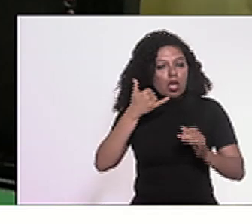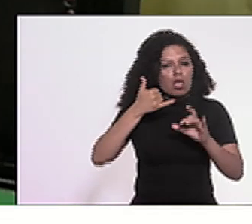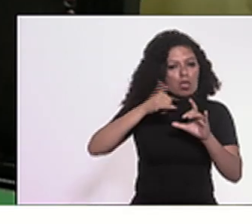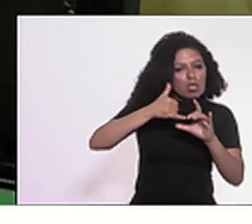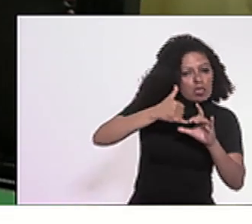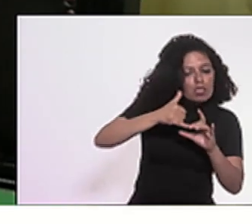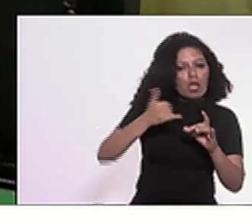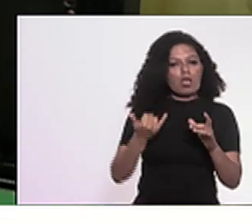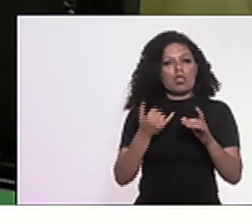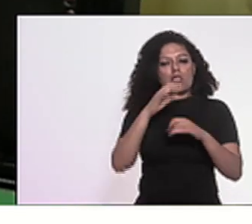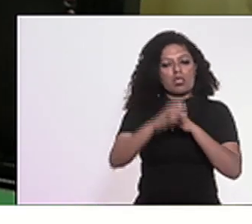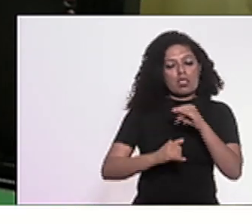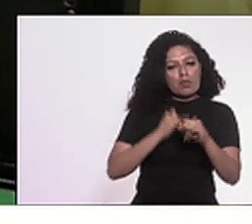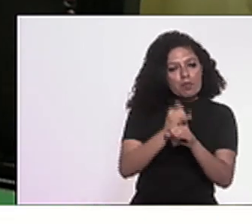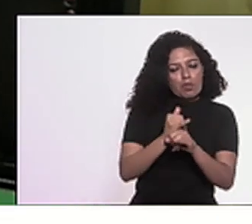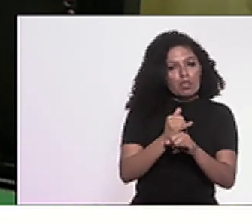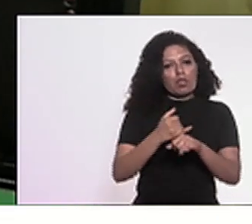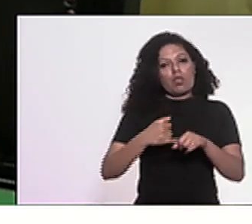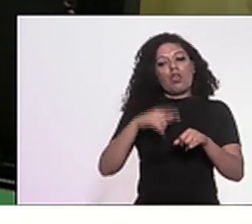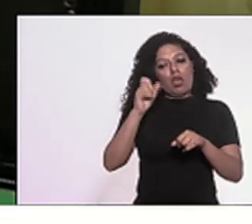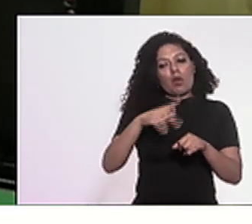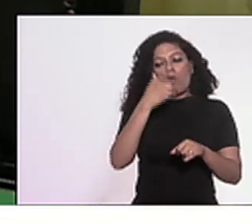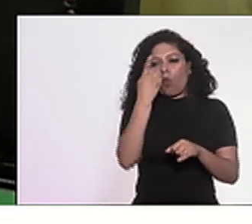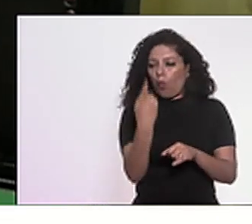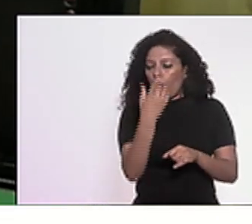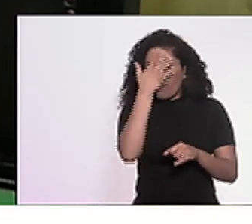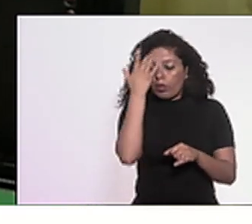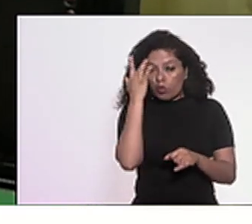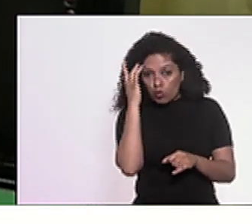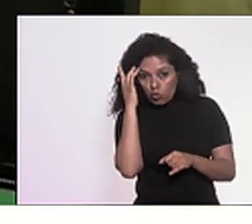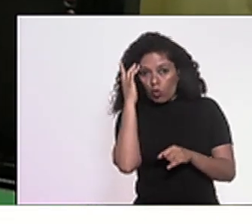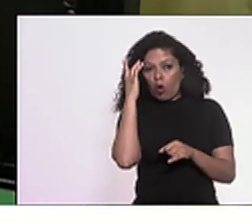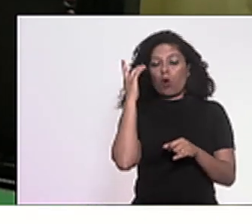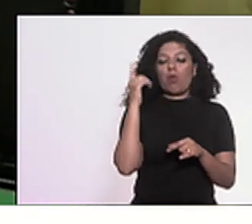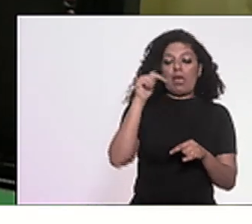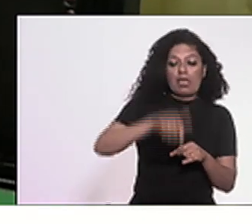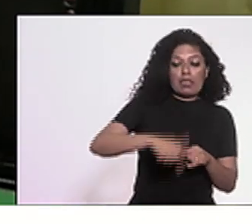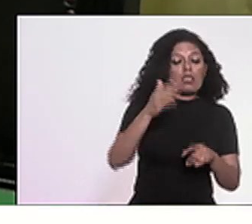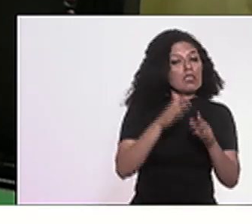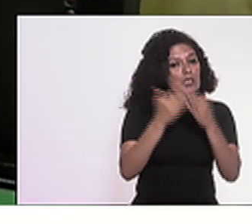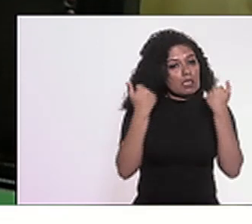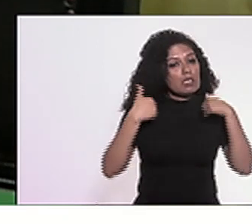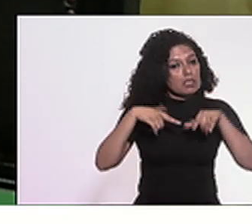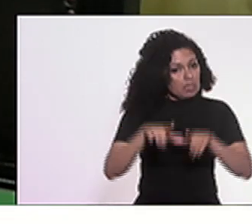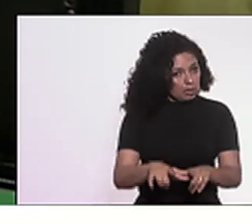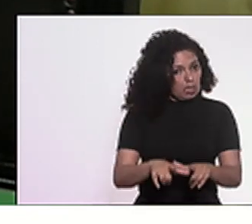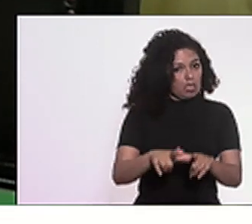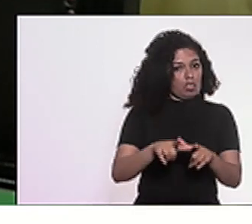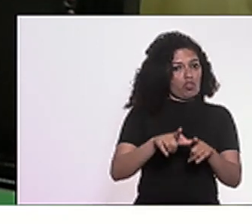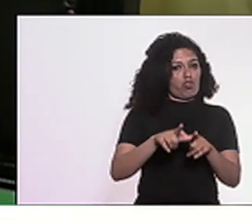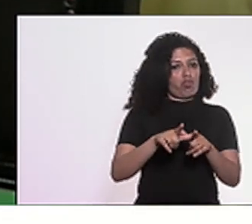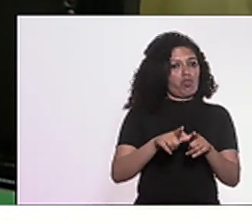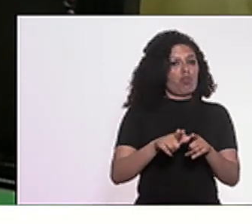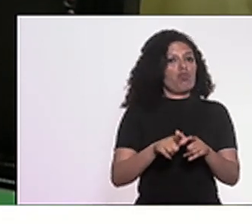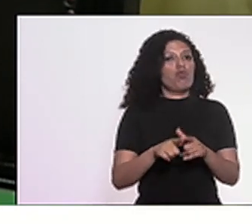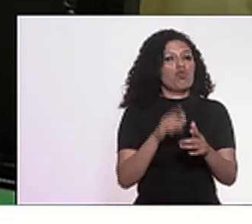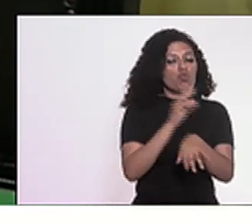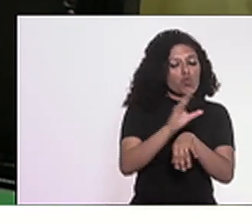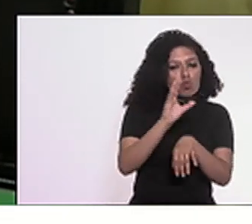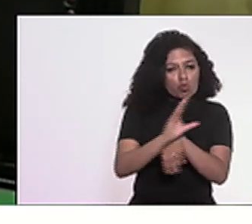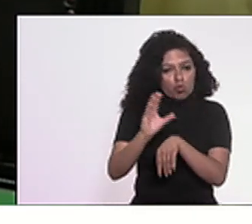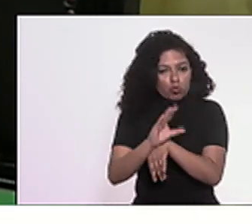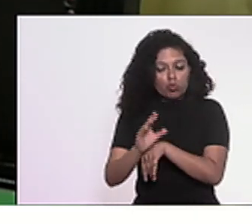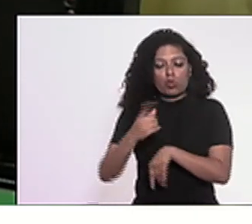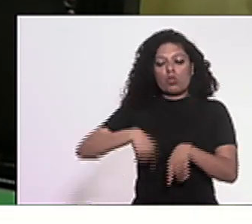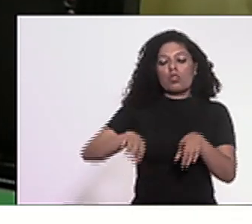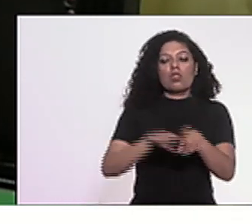e e-mail será realizado por um servidor comissionado e 2 estagiários contratados através deste convênio. As ligações recebidas pelo